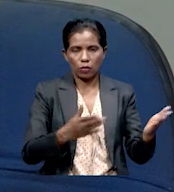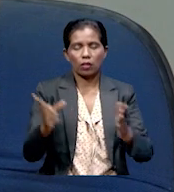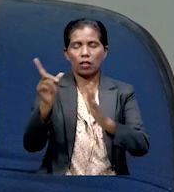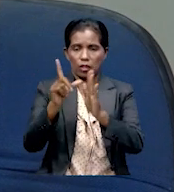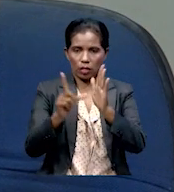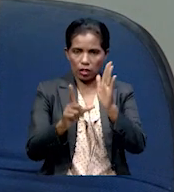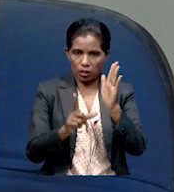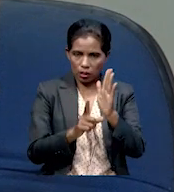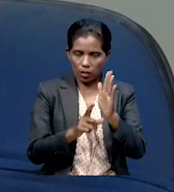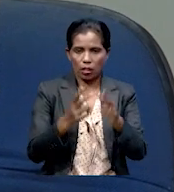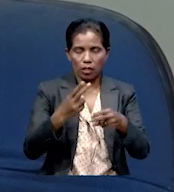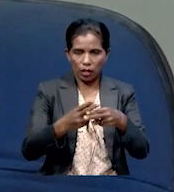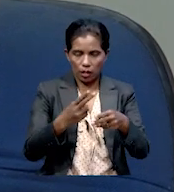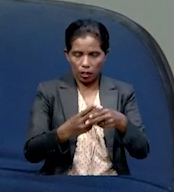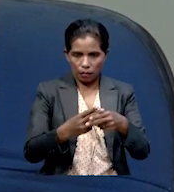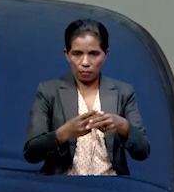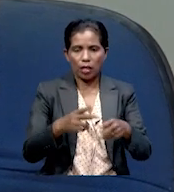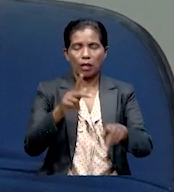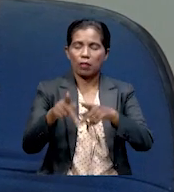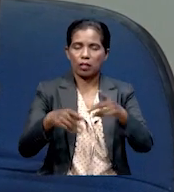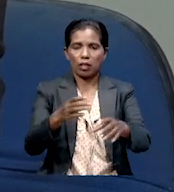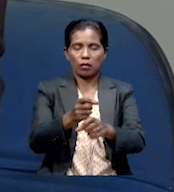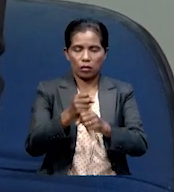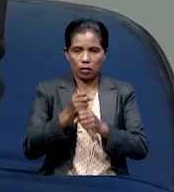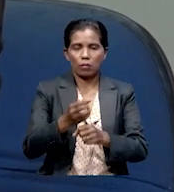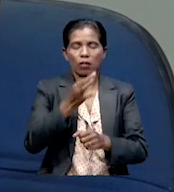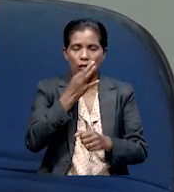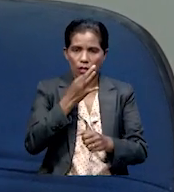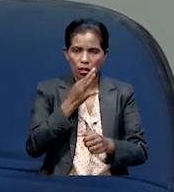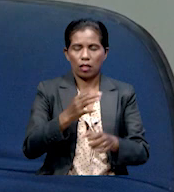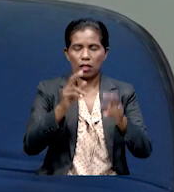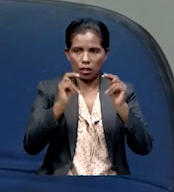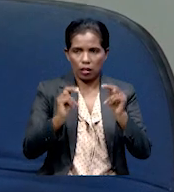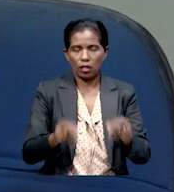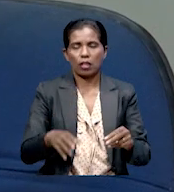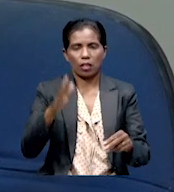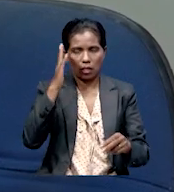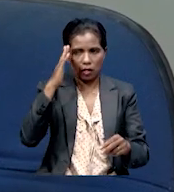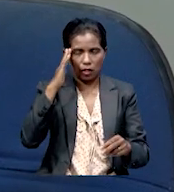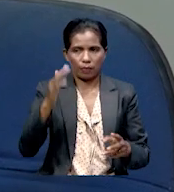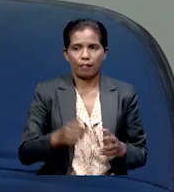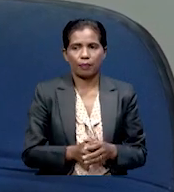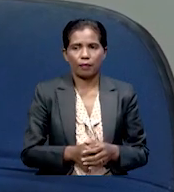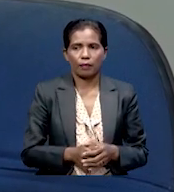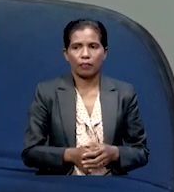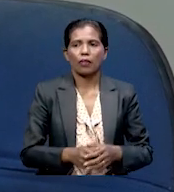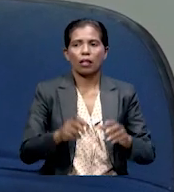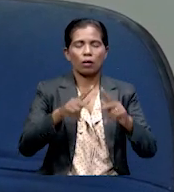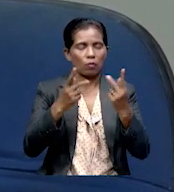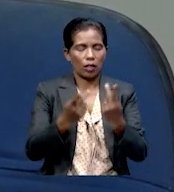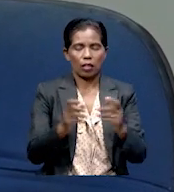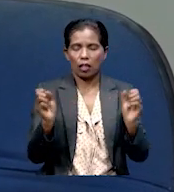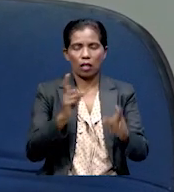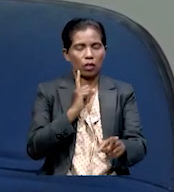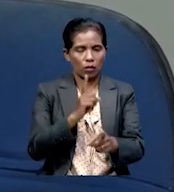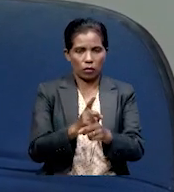be e ma sira simu sexta base ke ne tenge moso bele kolia ne per de ane kumpanya la los ite